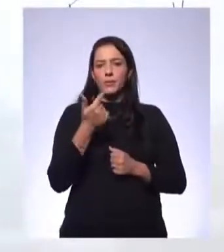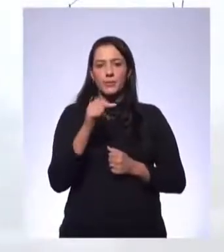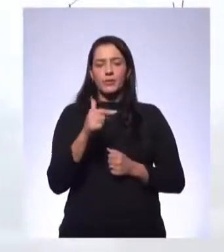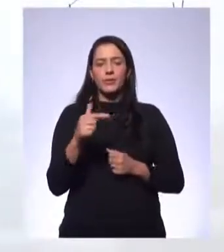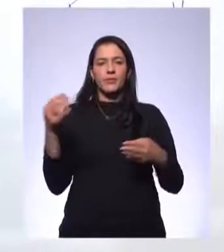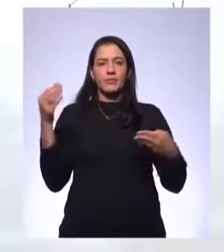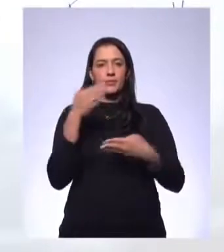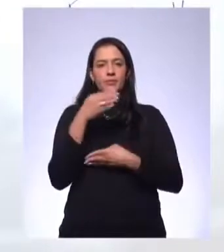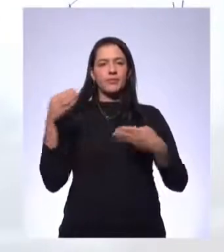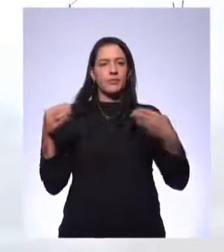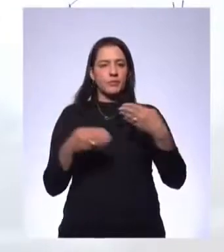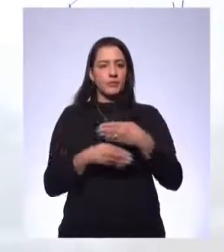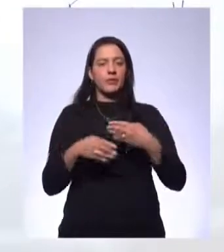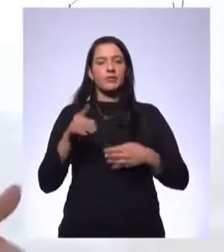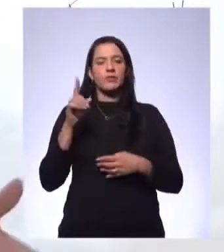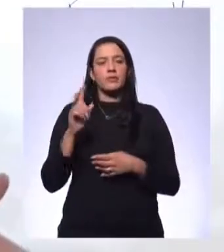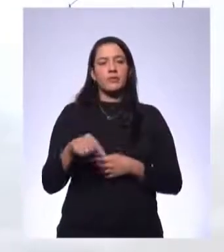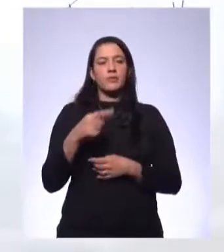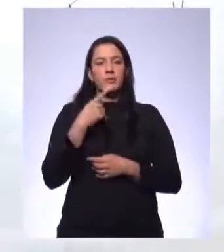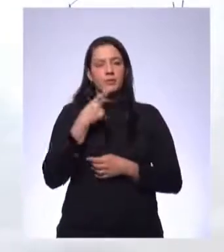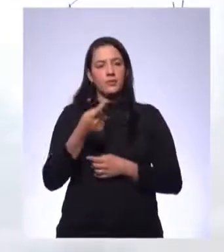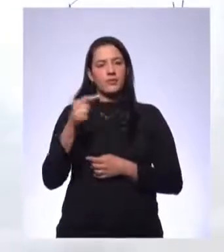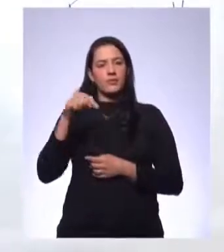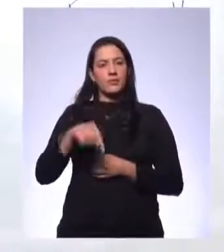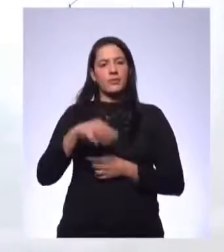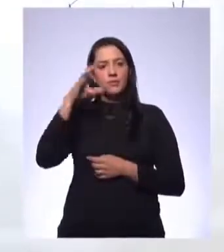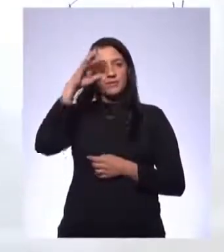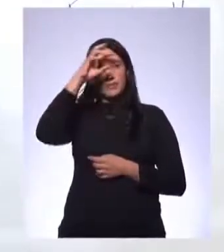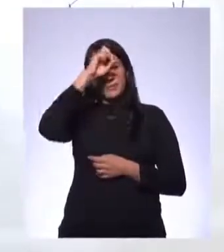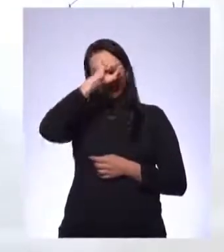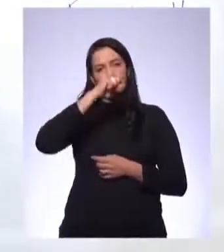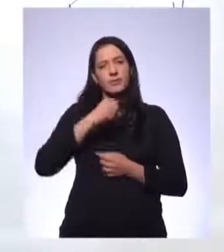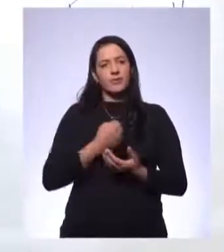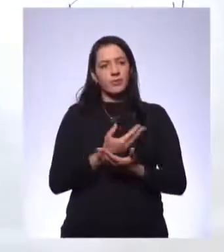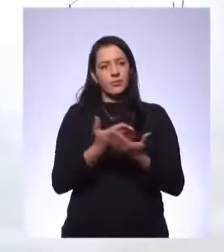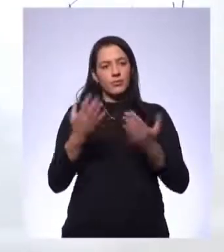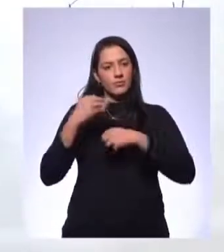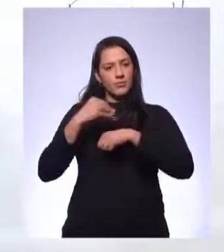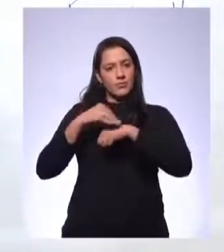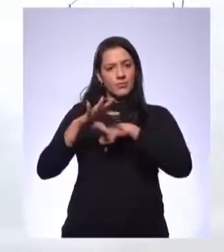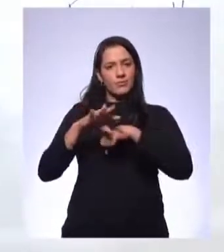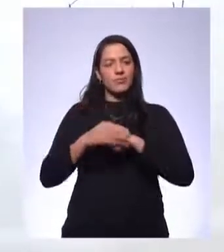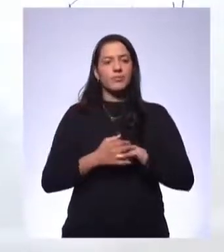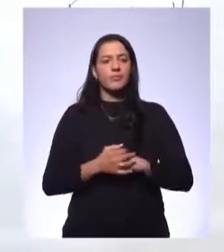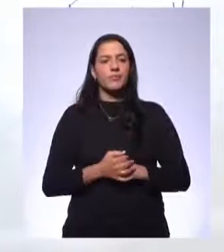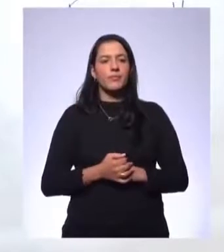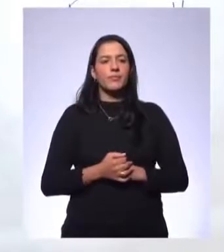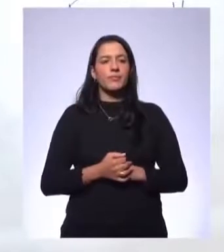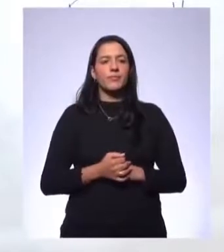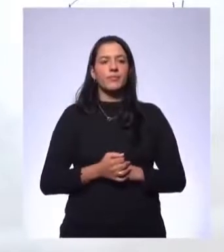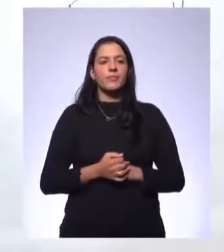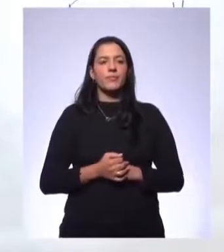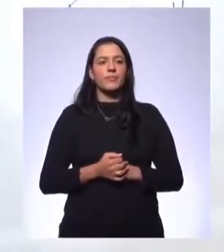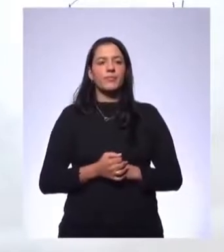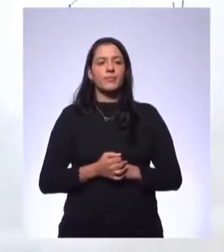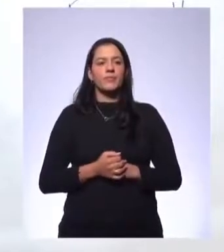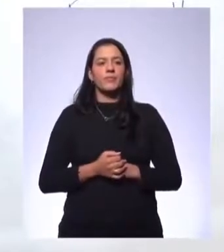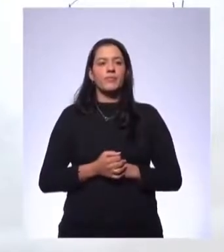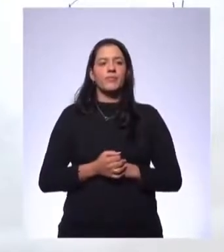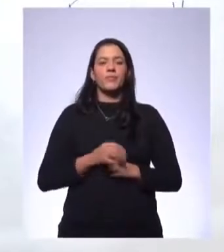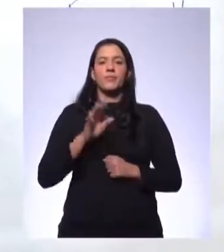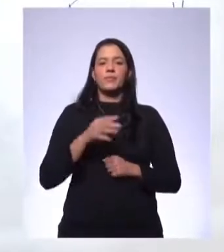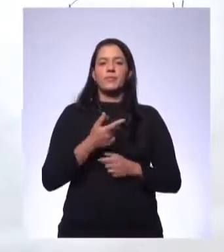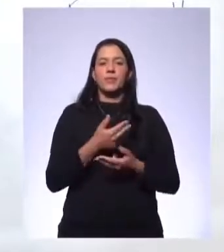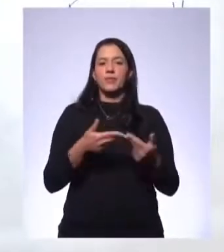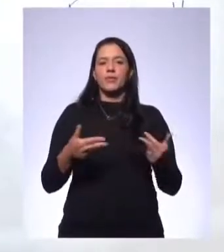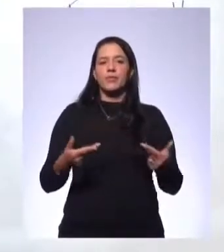que indiretamente a gente está aqui para aprender, estou dando aí uma colaboração para vocês, galera. Não apareceu aqui no chat, mas uma das coisas